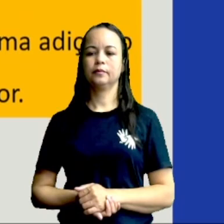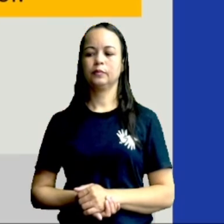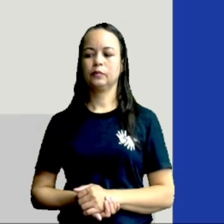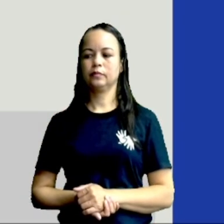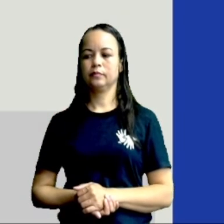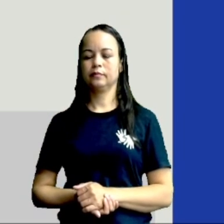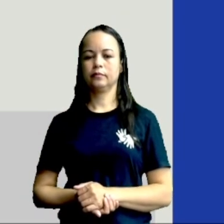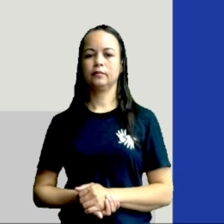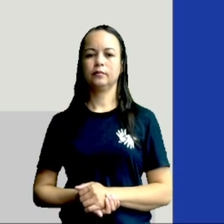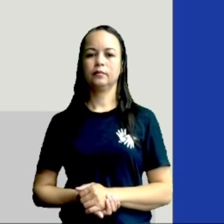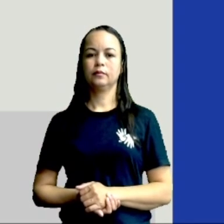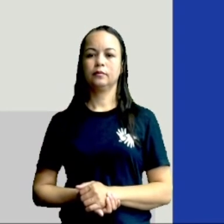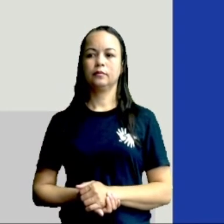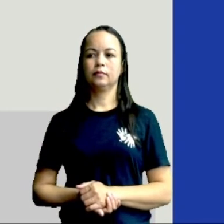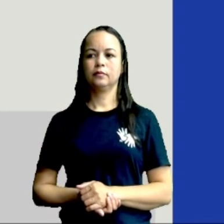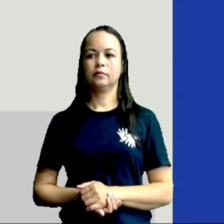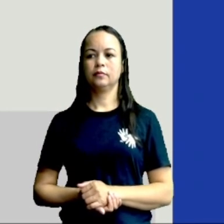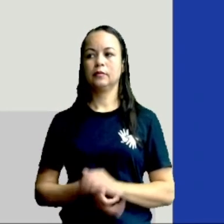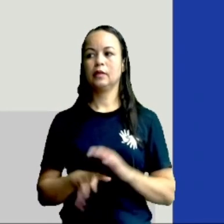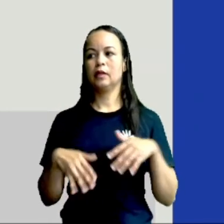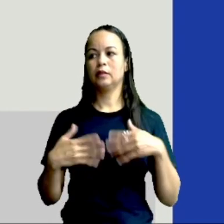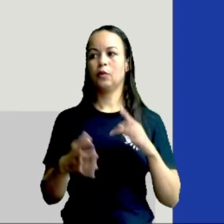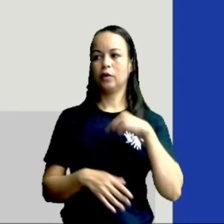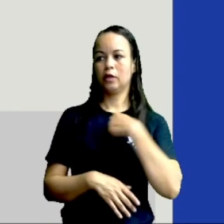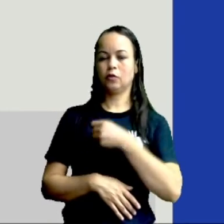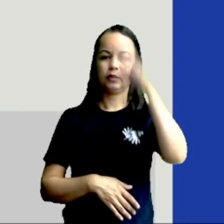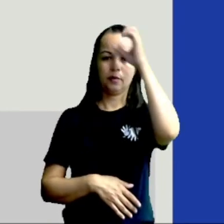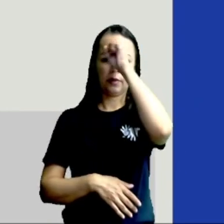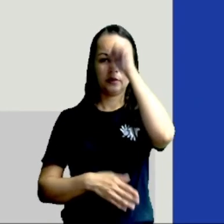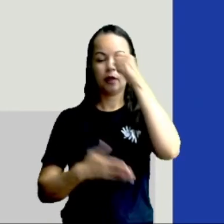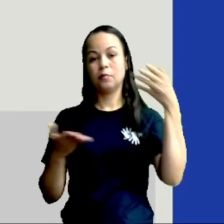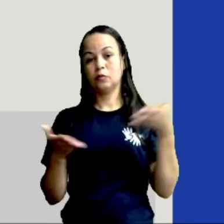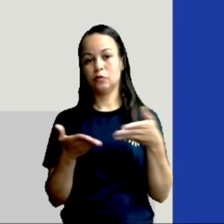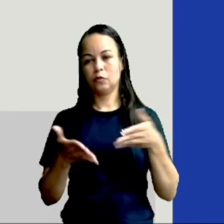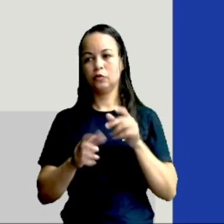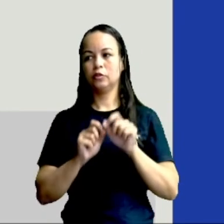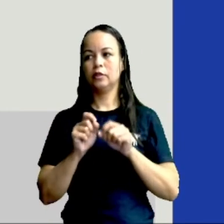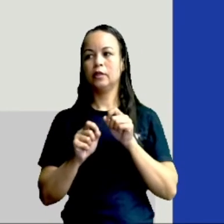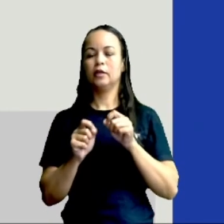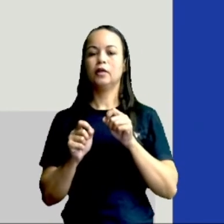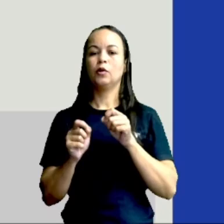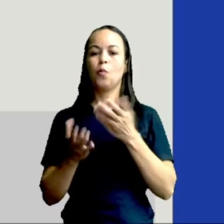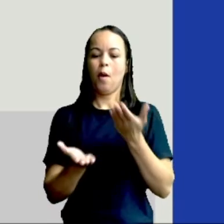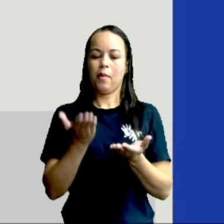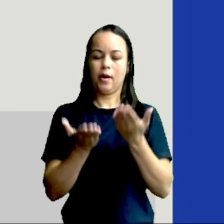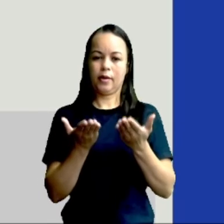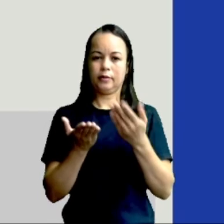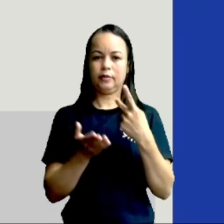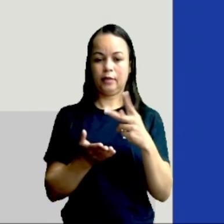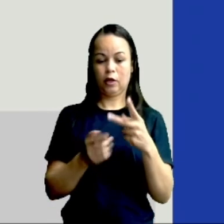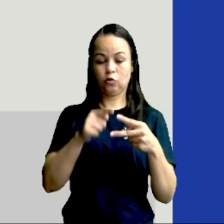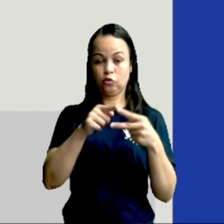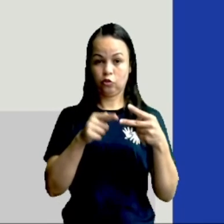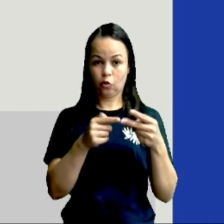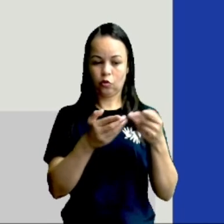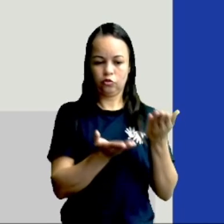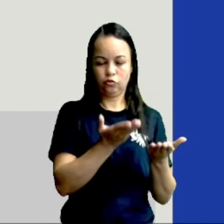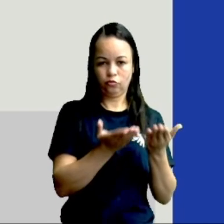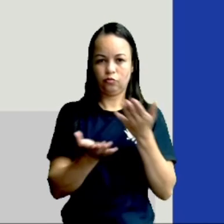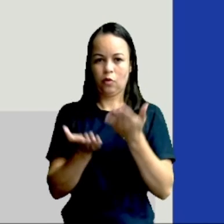Em cada lado da balança. Então, o que a gente aprendeu aqui hoje? Que uma balança em equilíbrio tem em seus dois lados